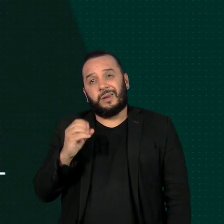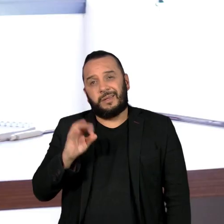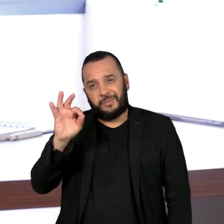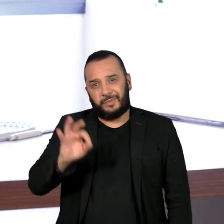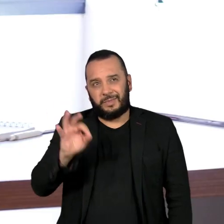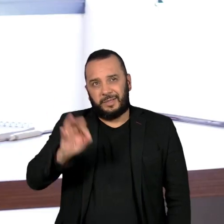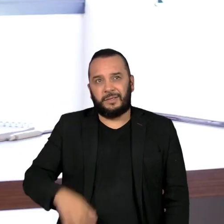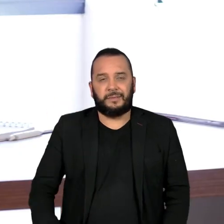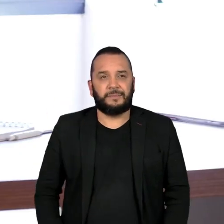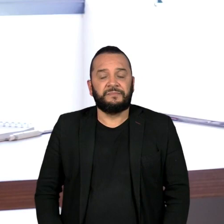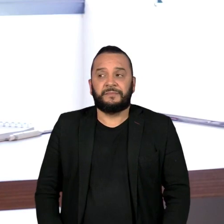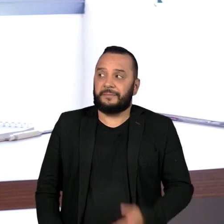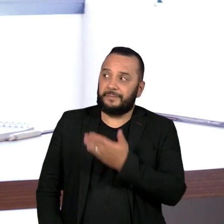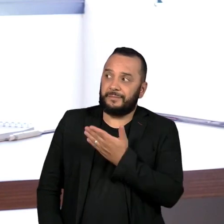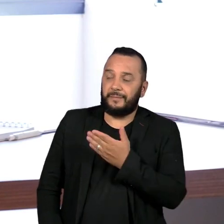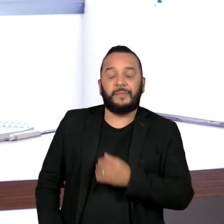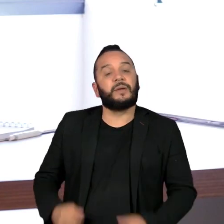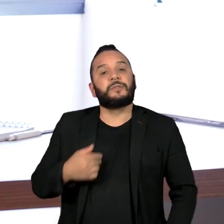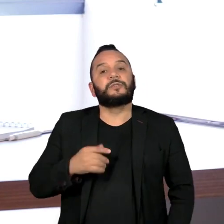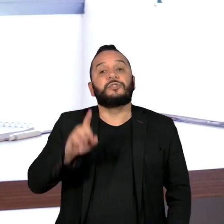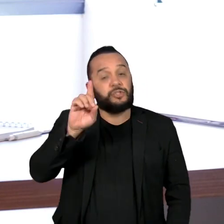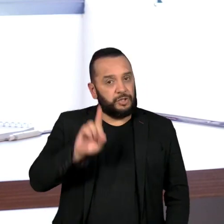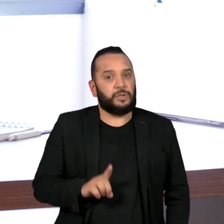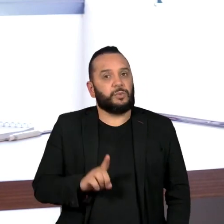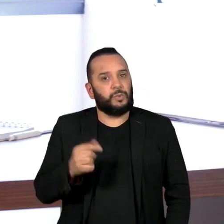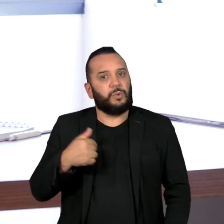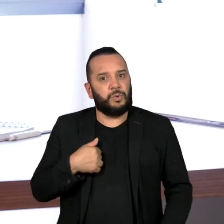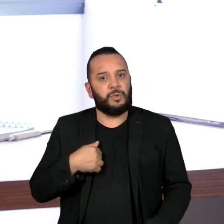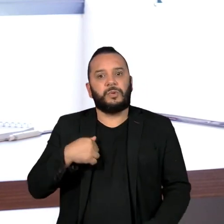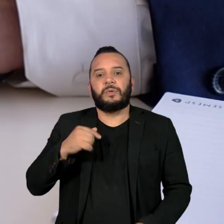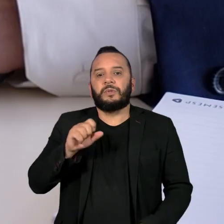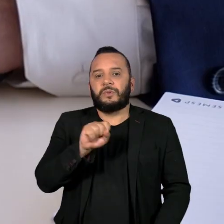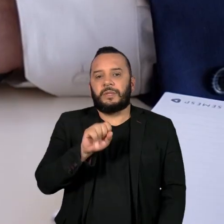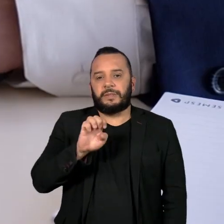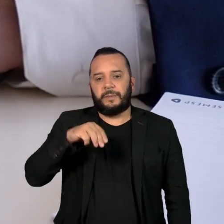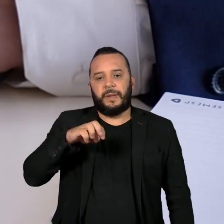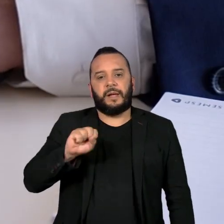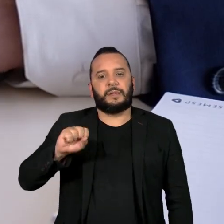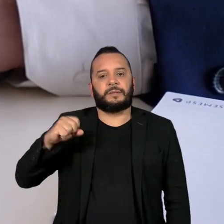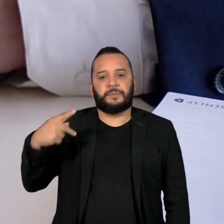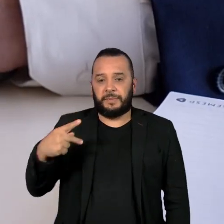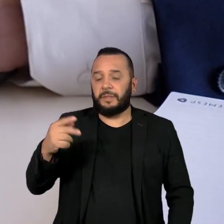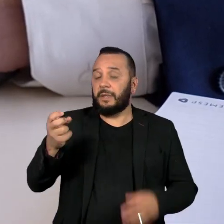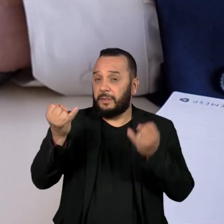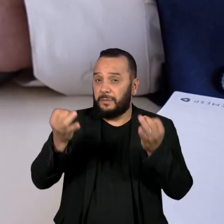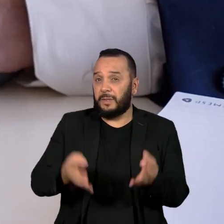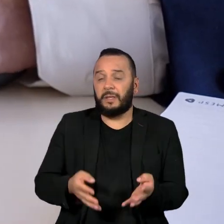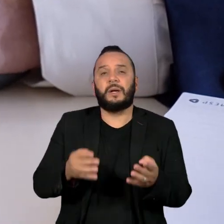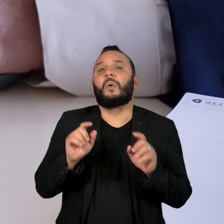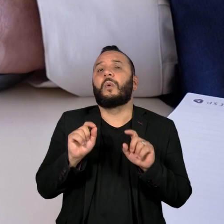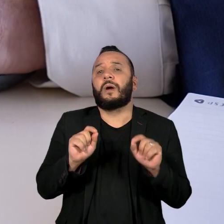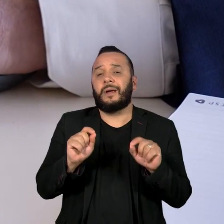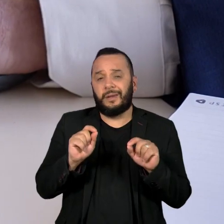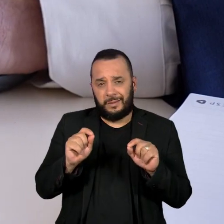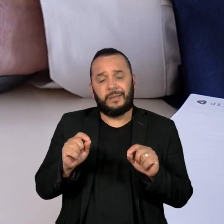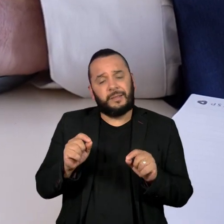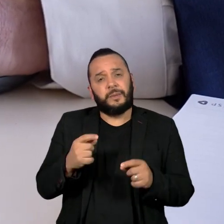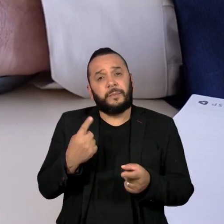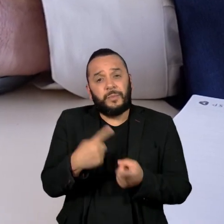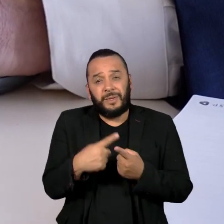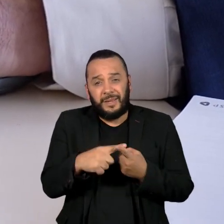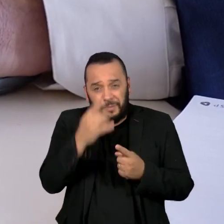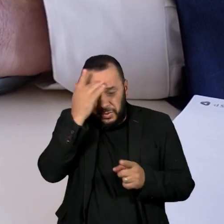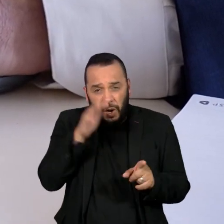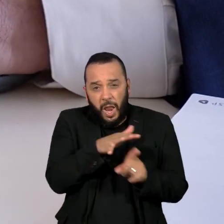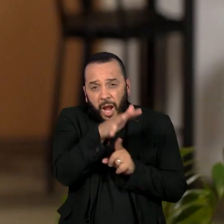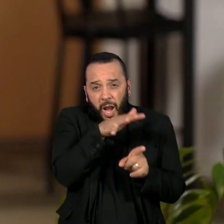40%. Para o diretor executivo do SEMESP, o que justifica esses índices entre os estudantes de tecnologia é a alta demanda por profissionais